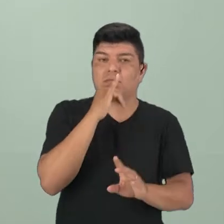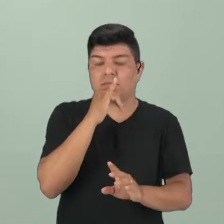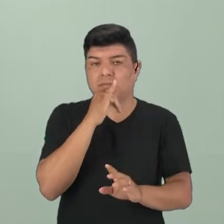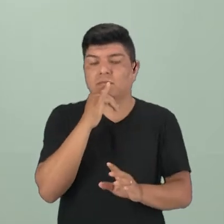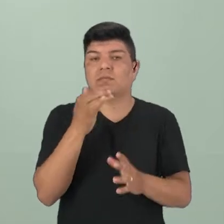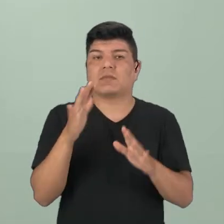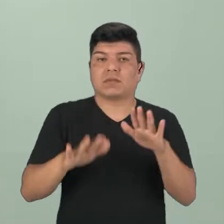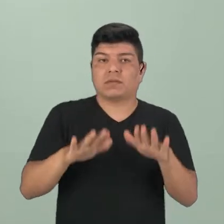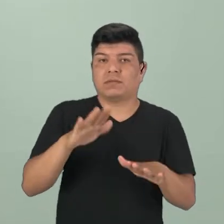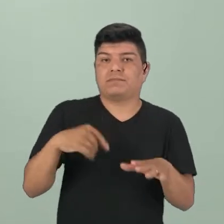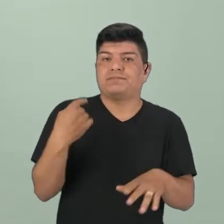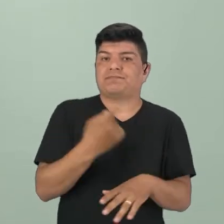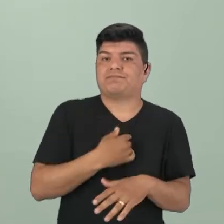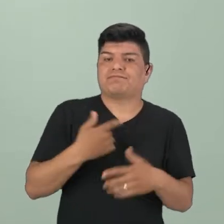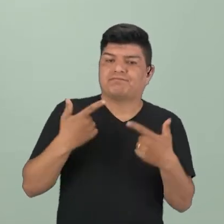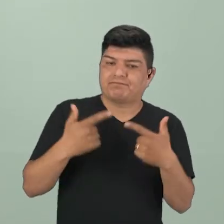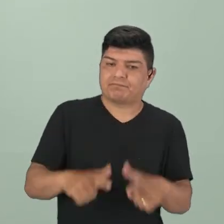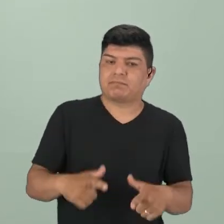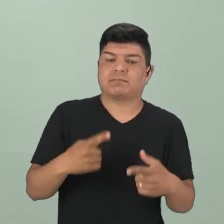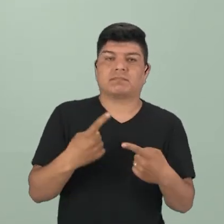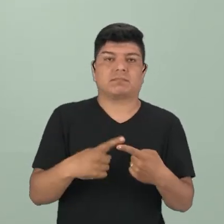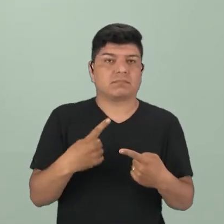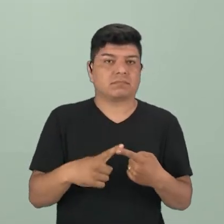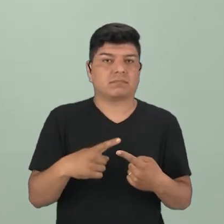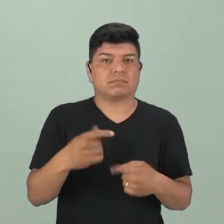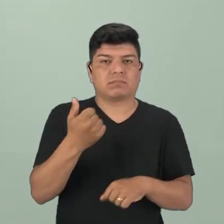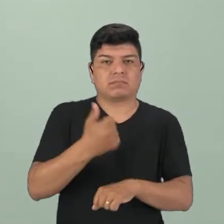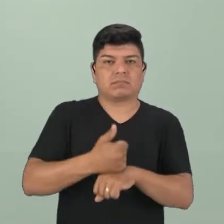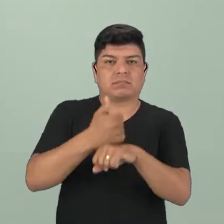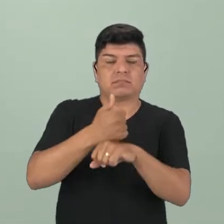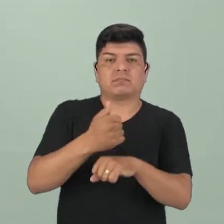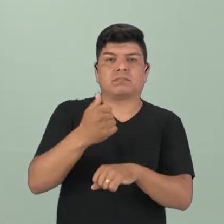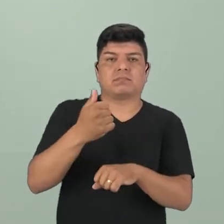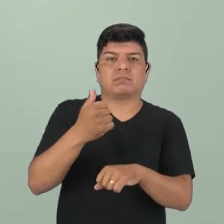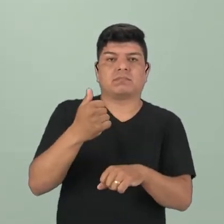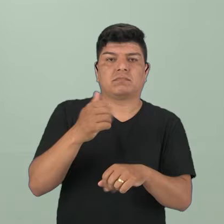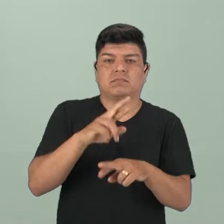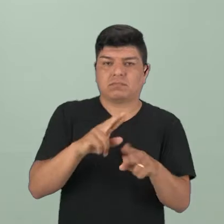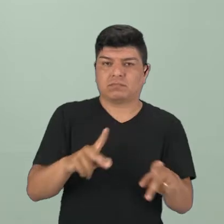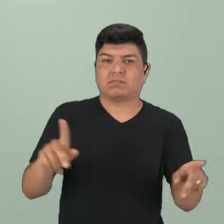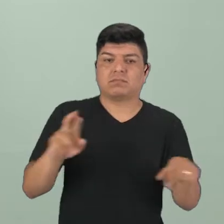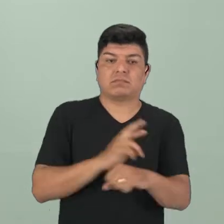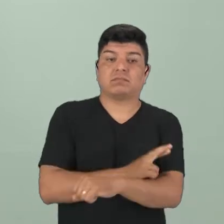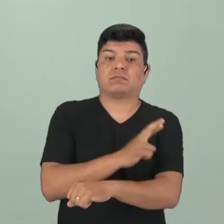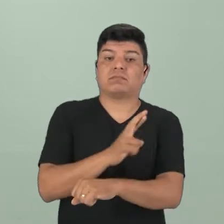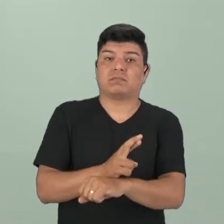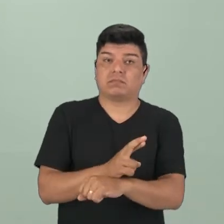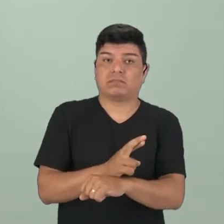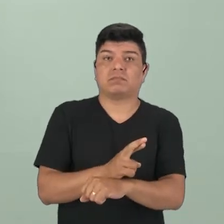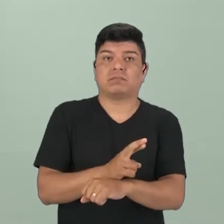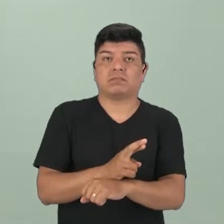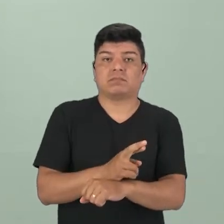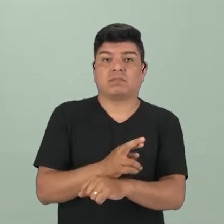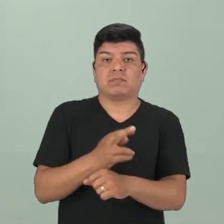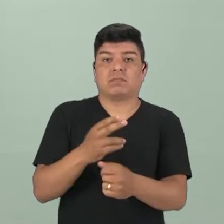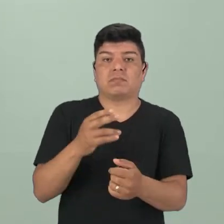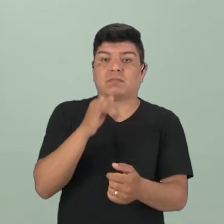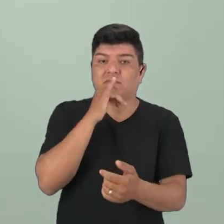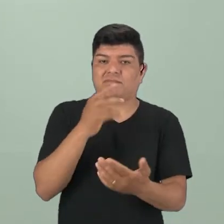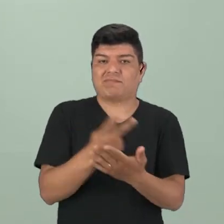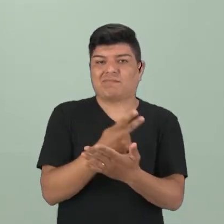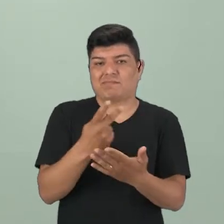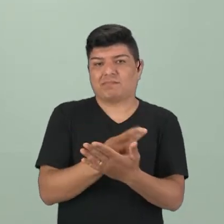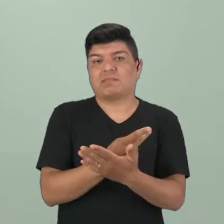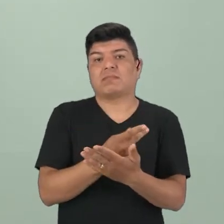exemplo. A gente, às vezes, fica chateado quando a gente vê líderes de diferentes religiões dando mau exemplo, né? Aliás,